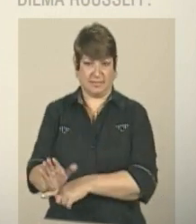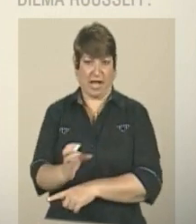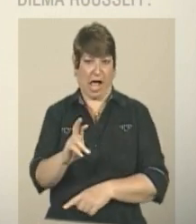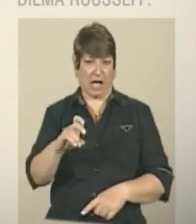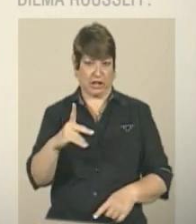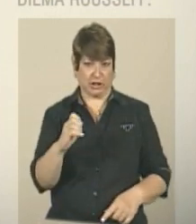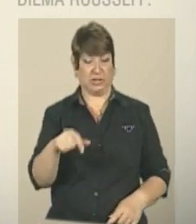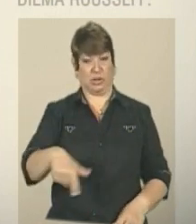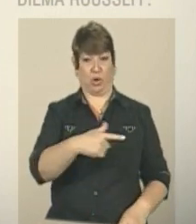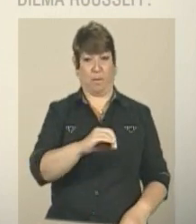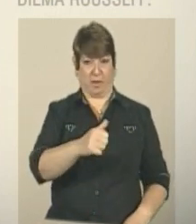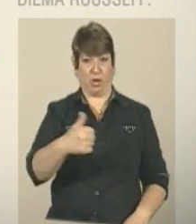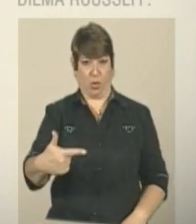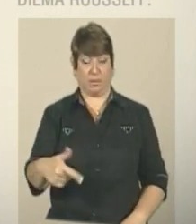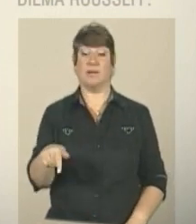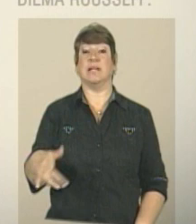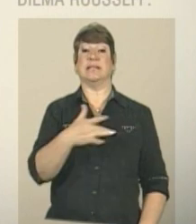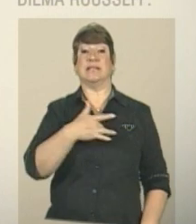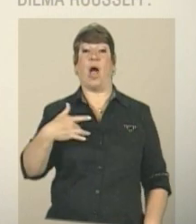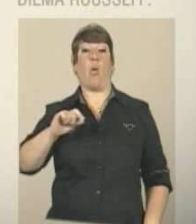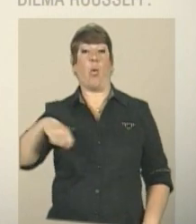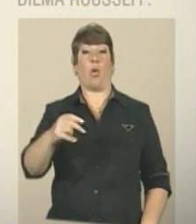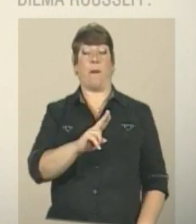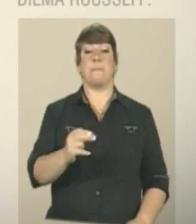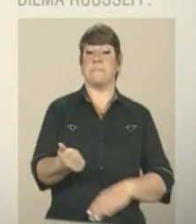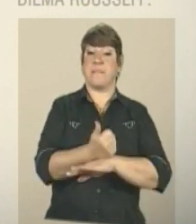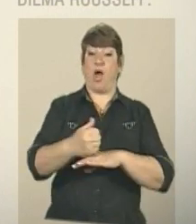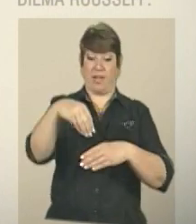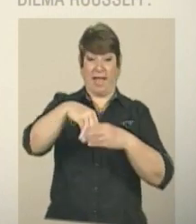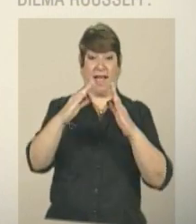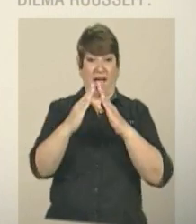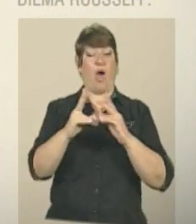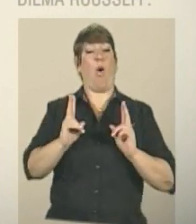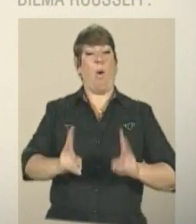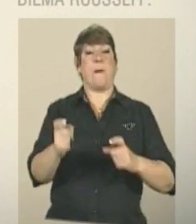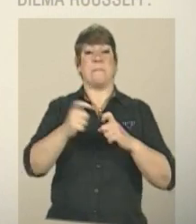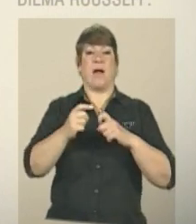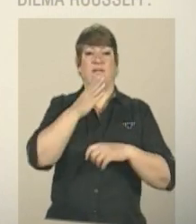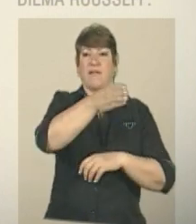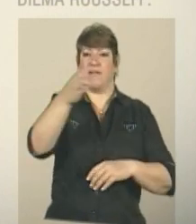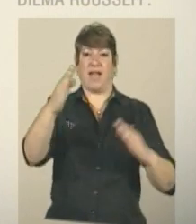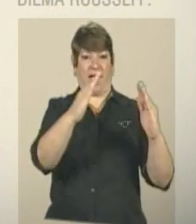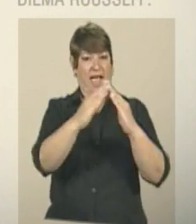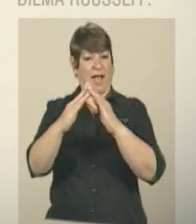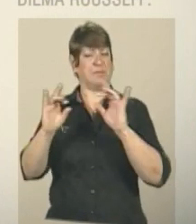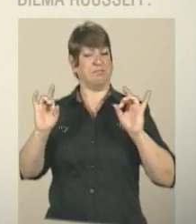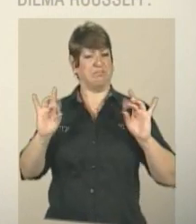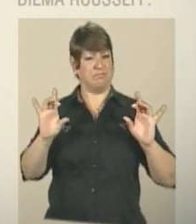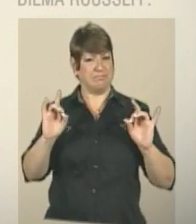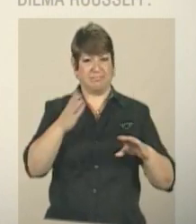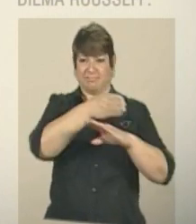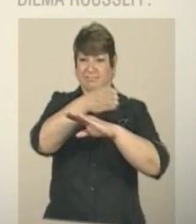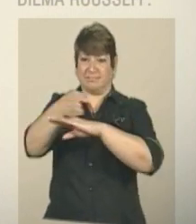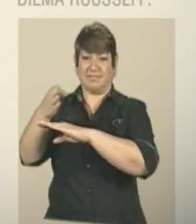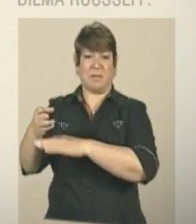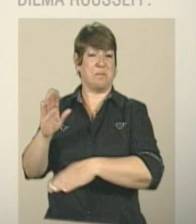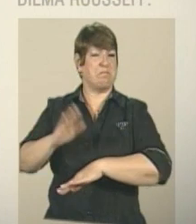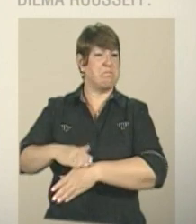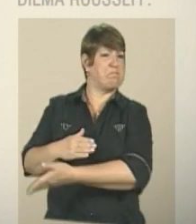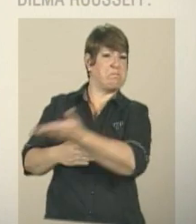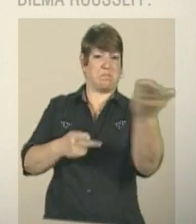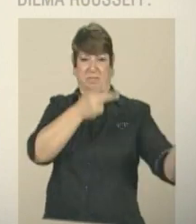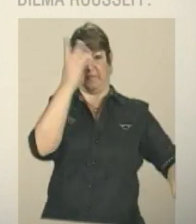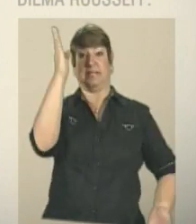Na saúde, o Melhor em Casa vai continuar levando assistência médica de qualidade na própria casa de milhões